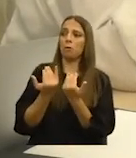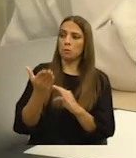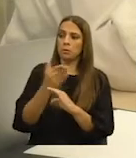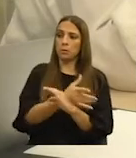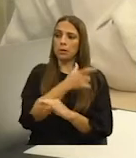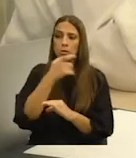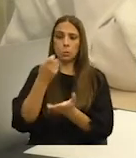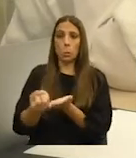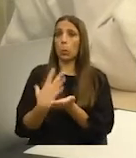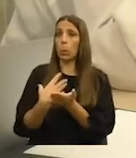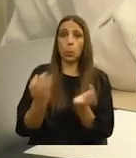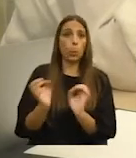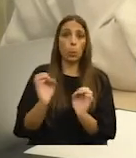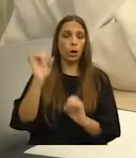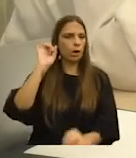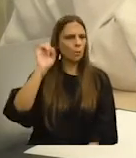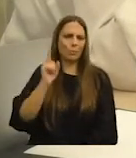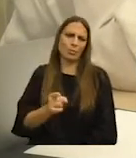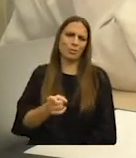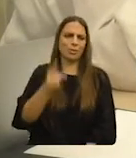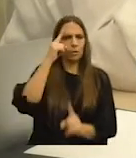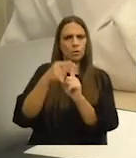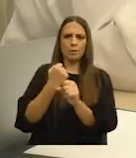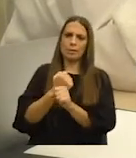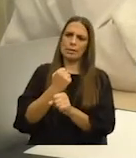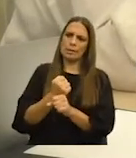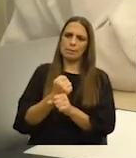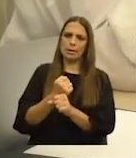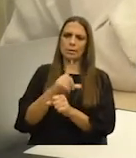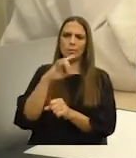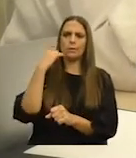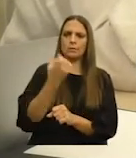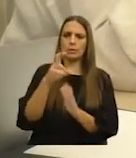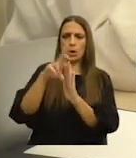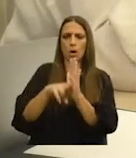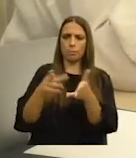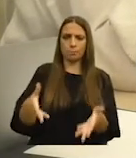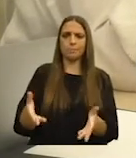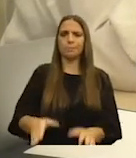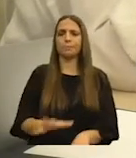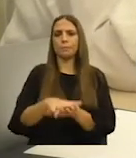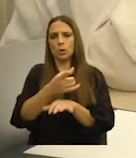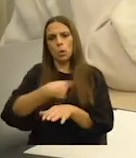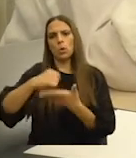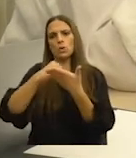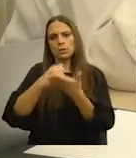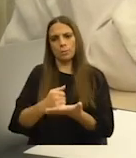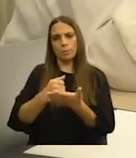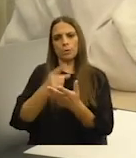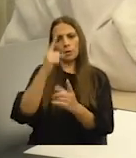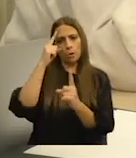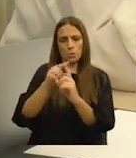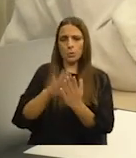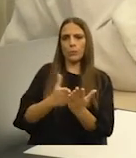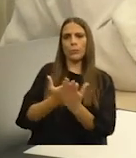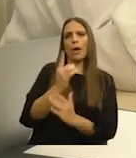prometida anteriormente, essencial para este trabalho de revisão do regulamento. Por isso, nós apoiamos os objetivos desta moção